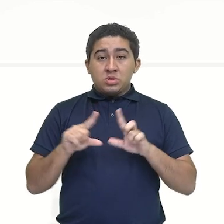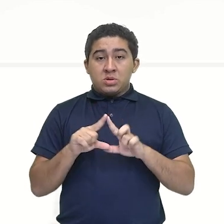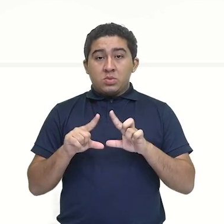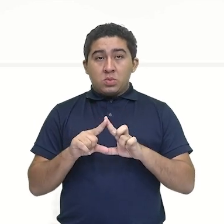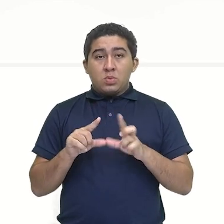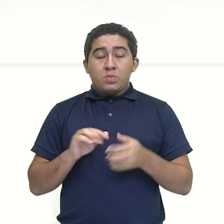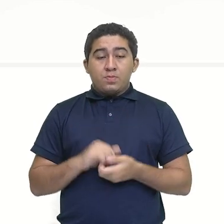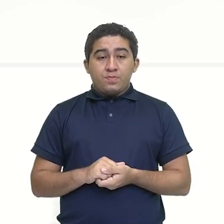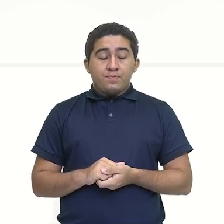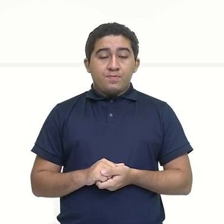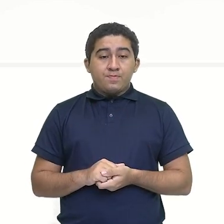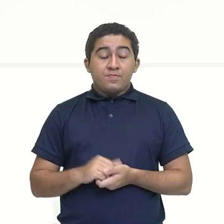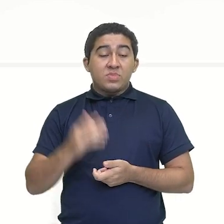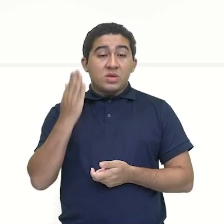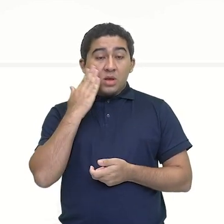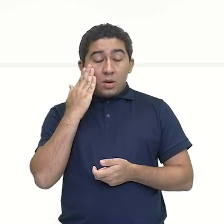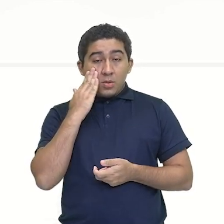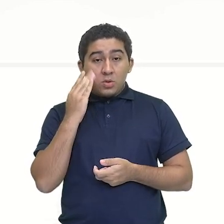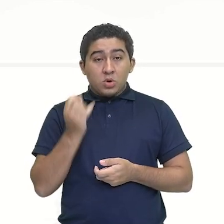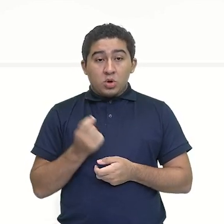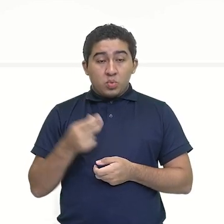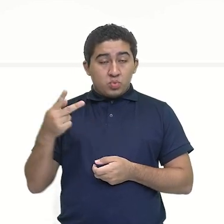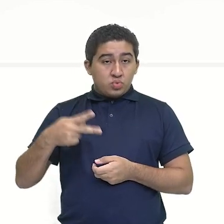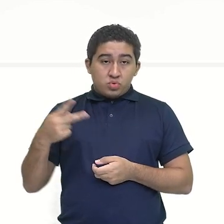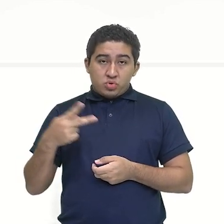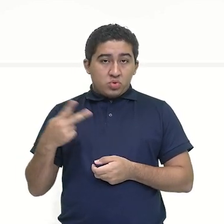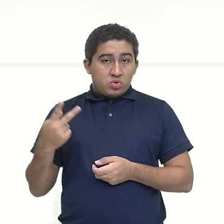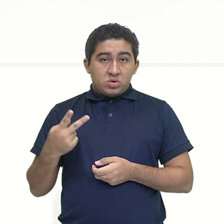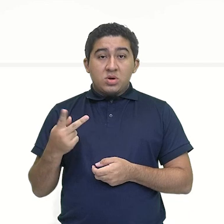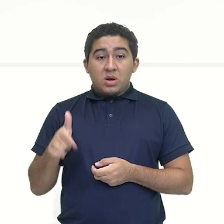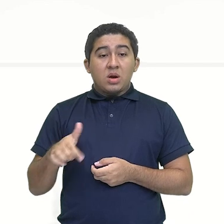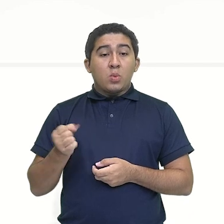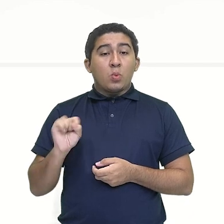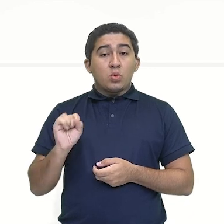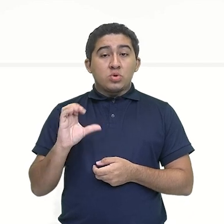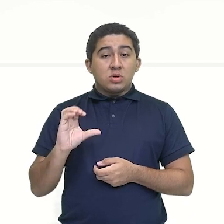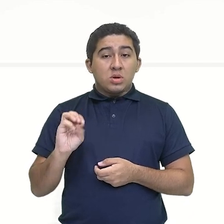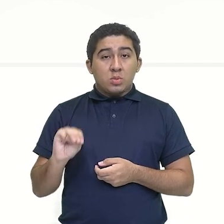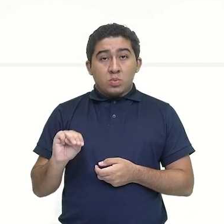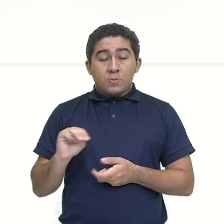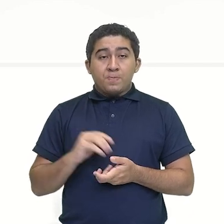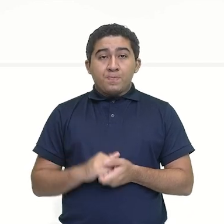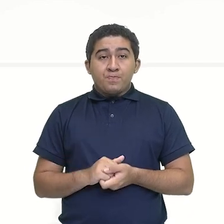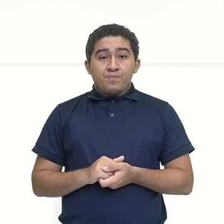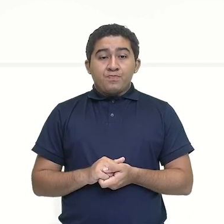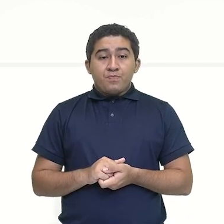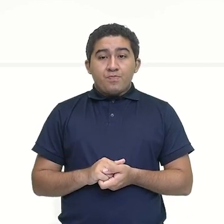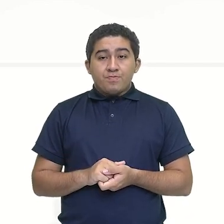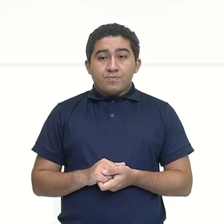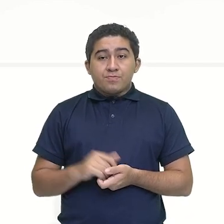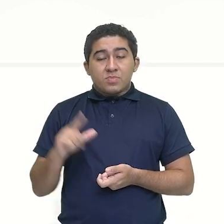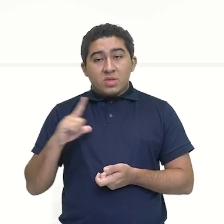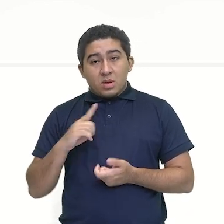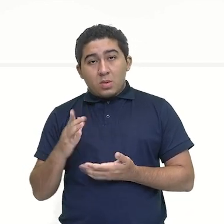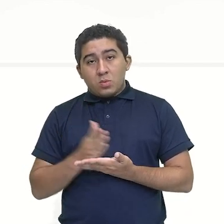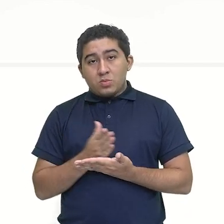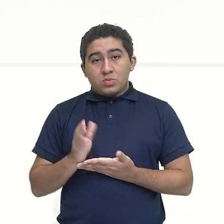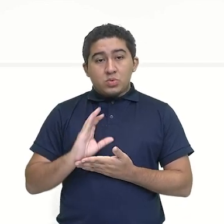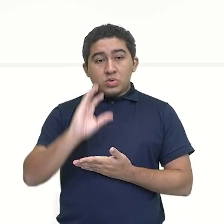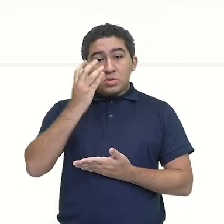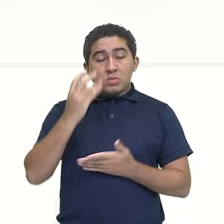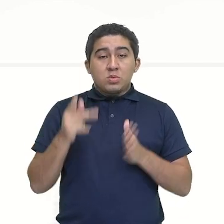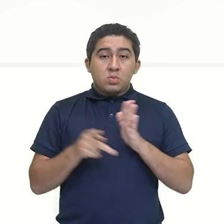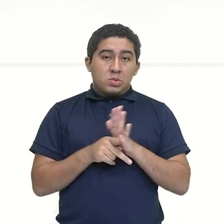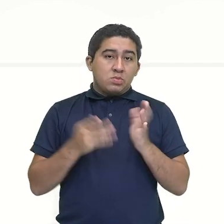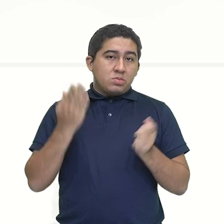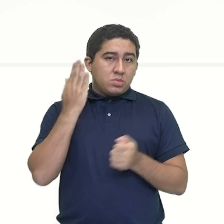isósceles, sabendo que um deles mede 8 centímetros. Então nós temos aí algumas situações a